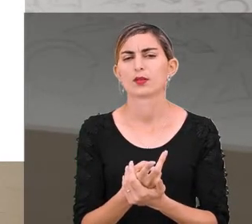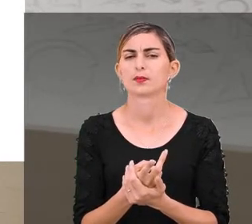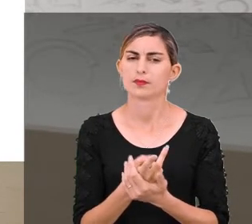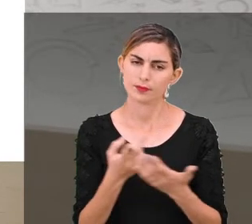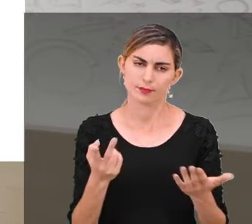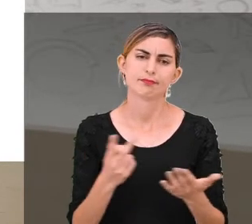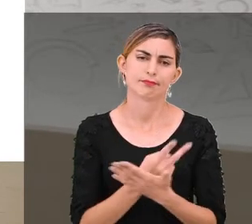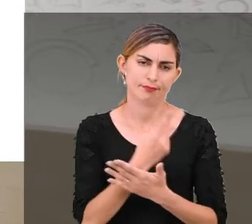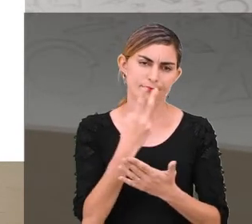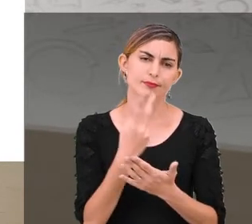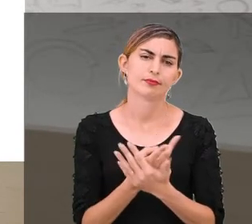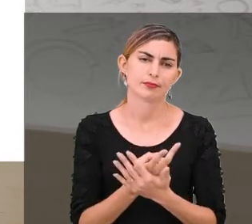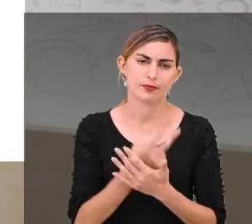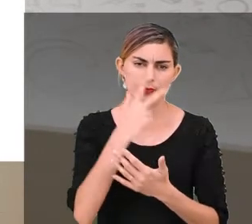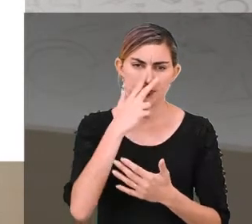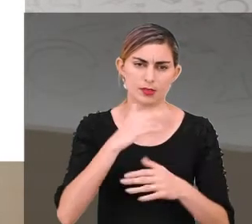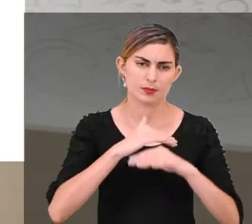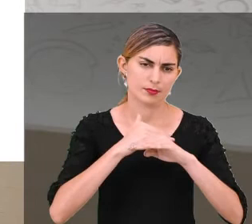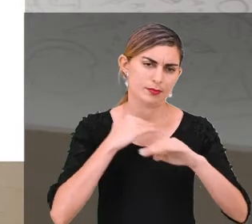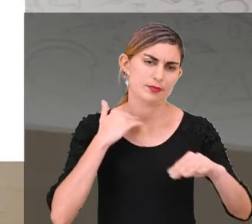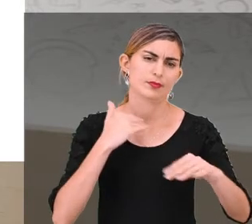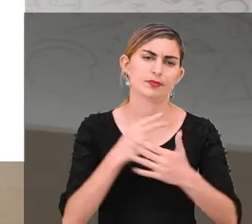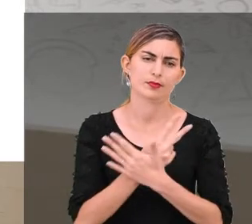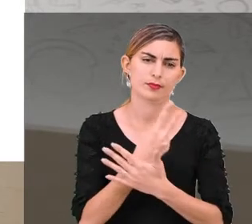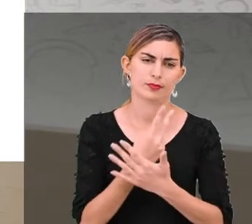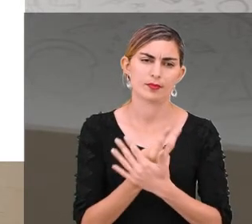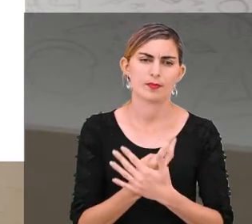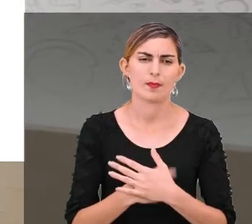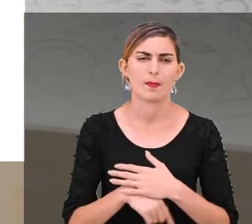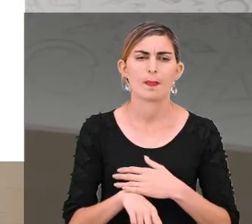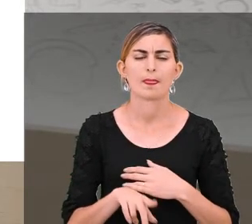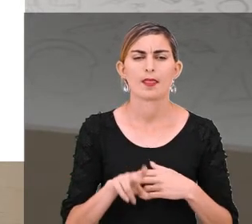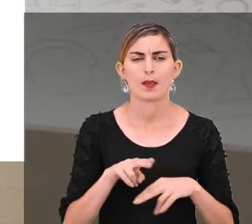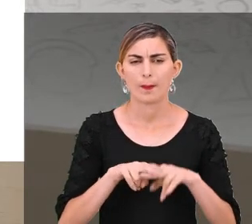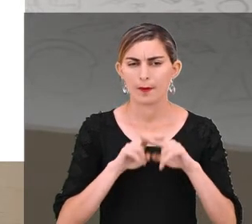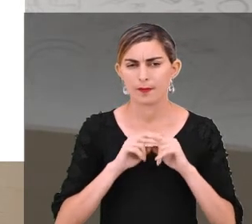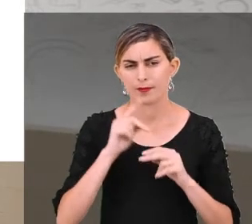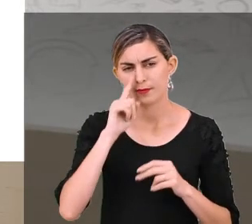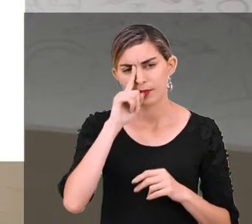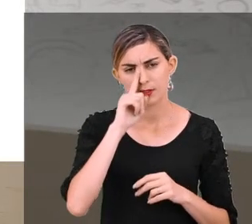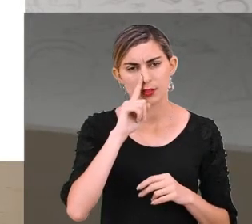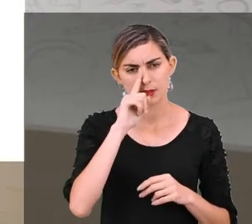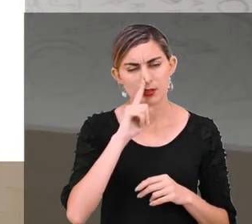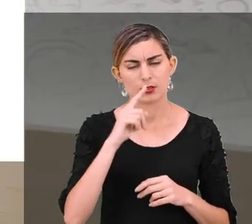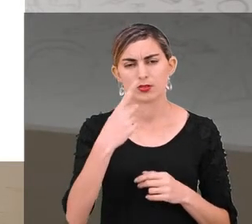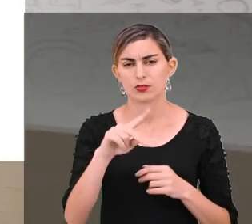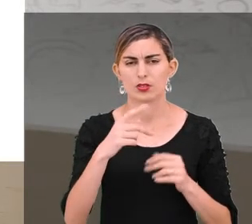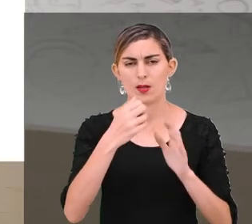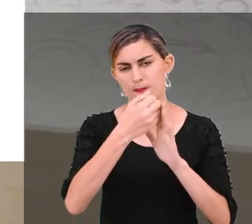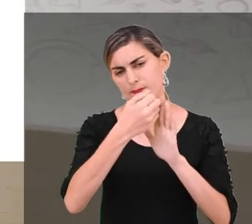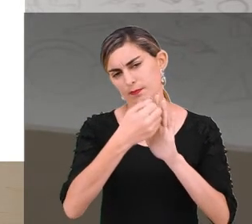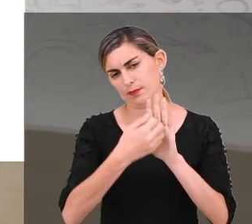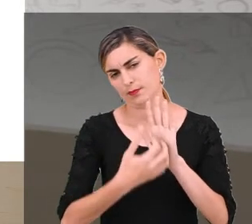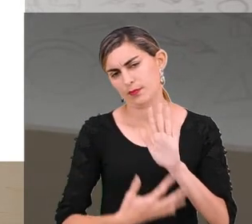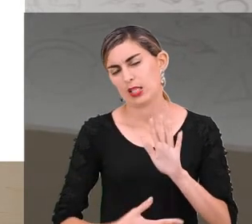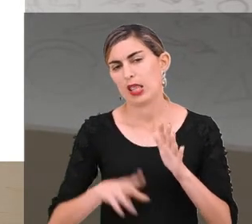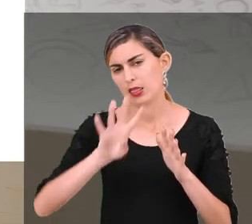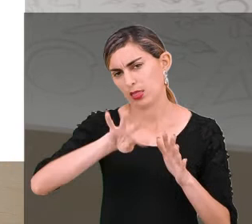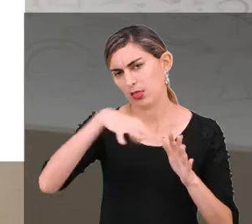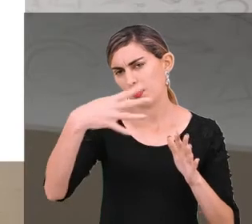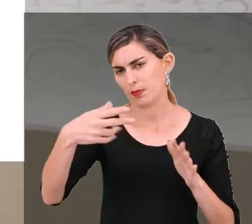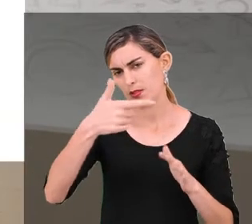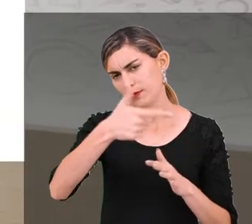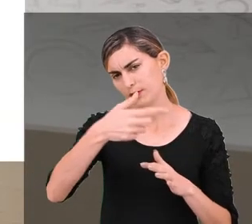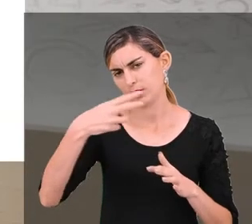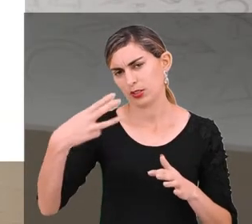digo. Seria queda no mesmo nível, né? Esse fator de risco, ele está lá descrito na